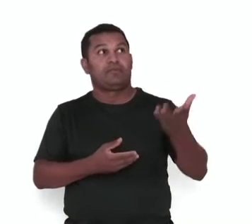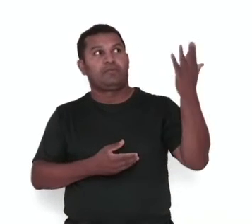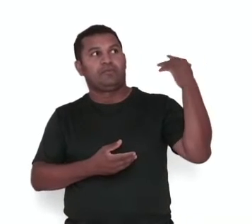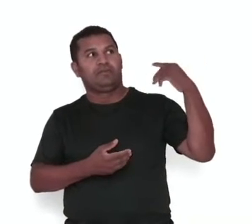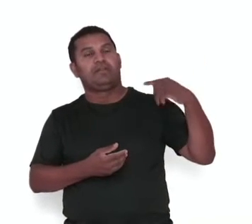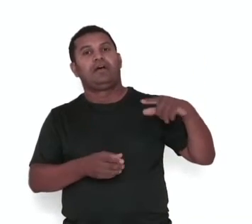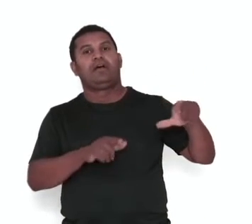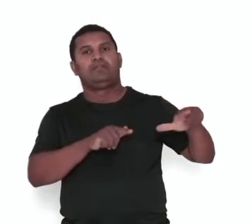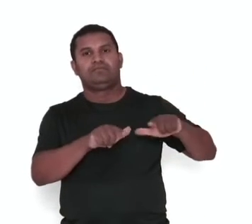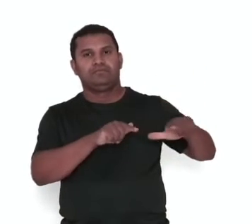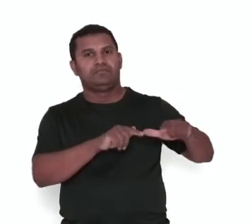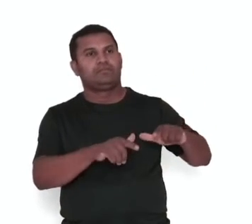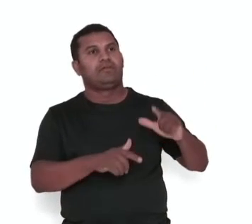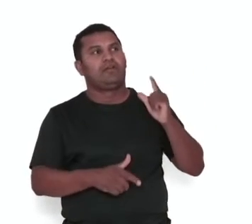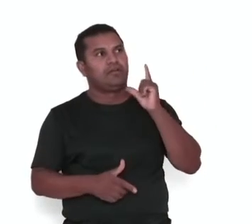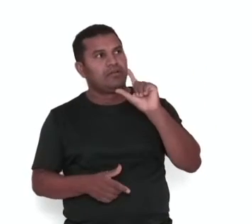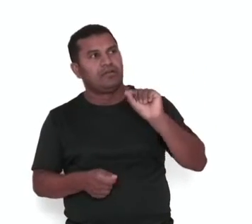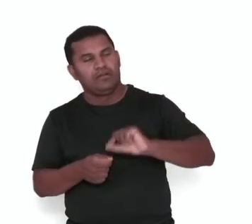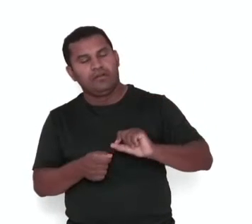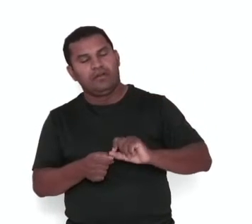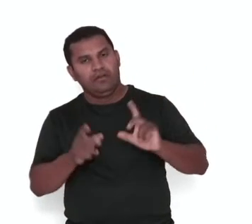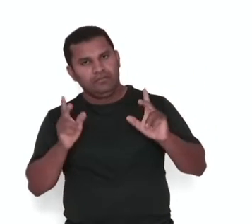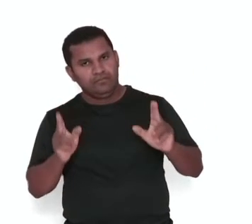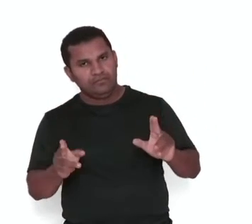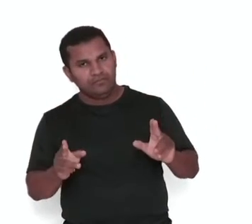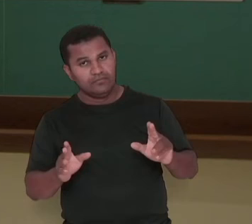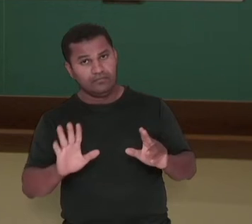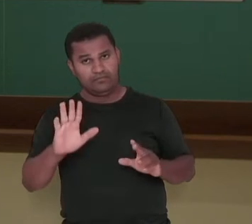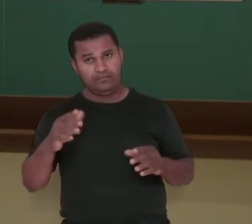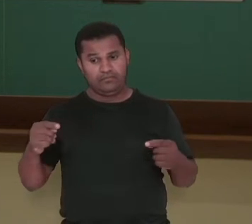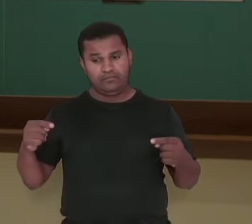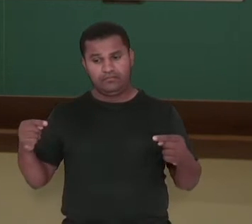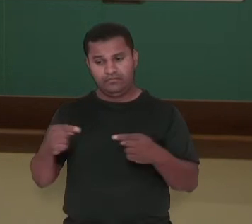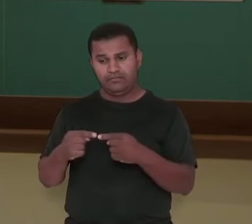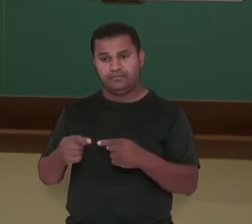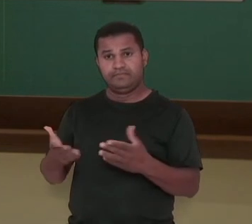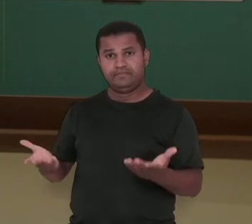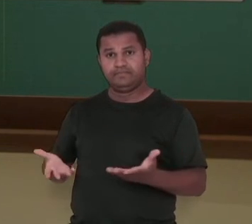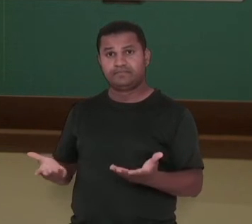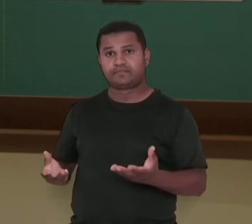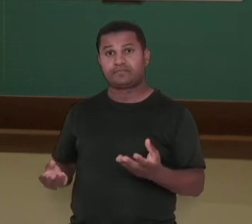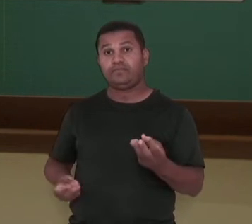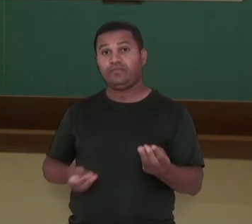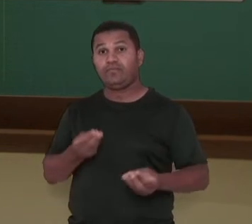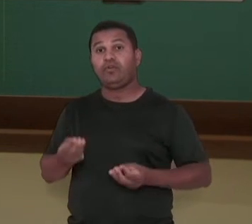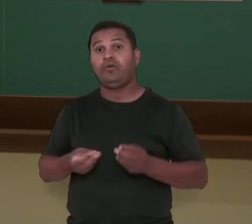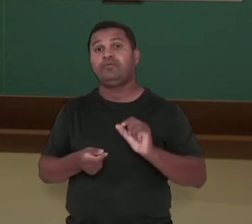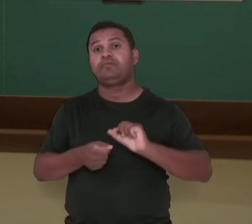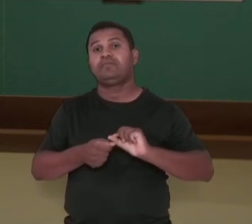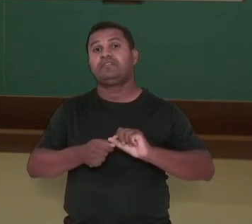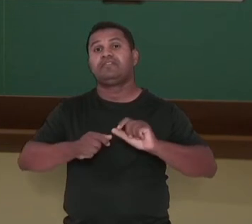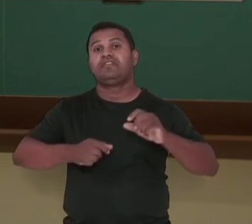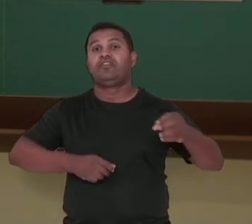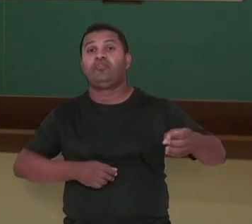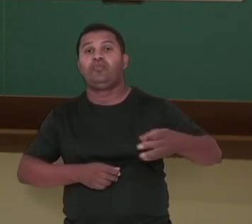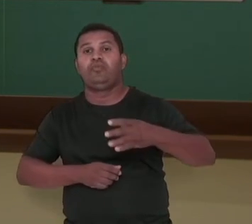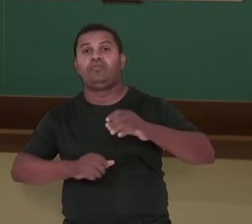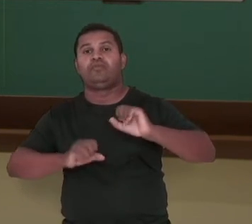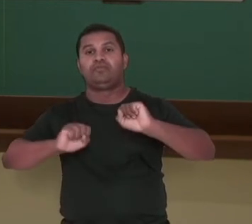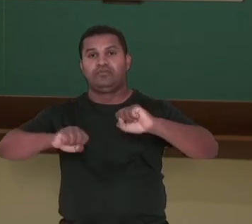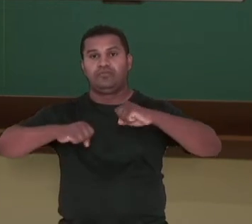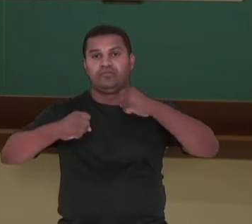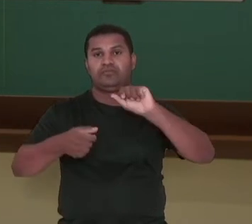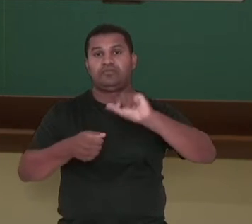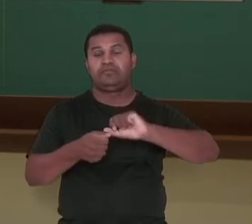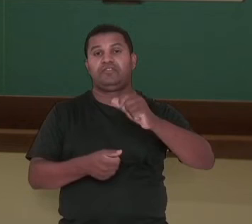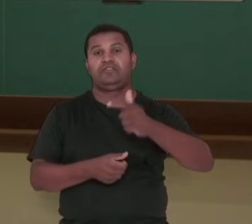Reveja a situação. Como reagiria de forma proativamente? Então, pensem aí em algum momento que vocês já tiveram uma atitude que não